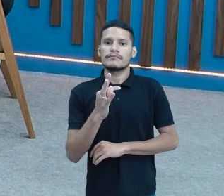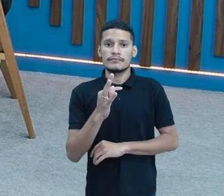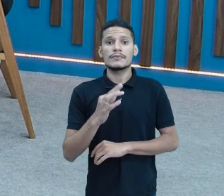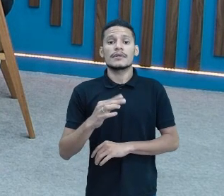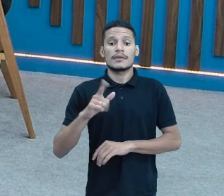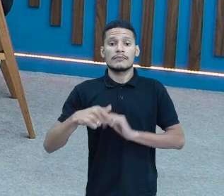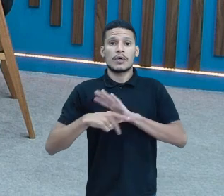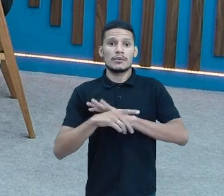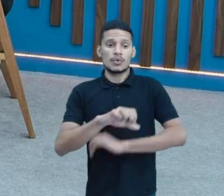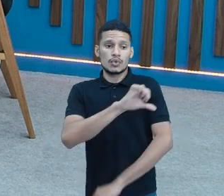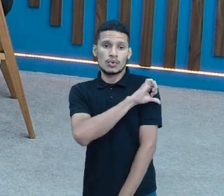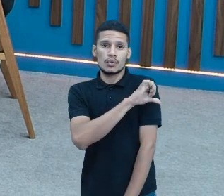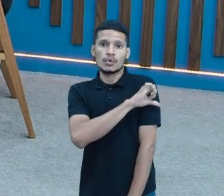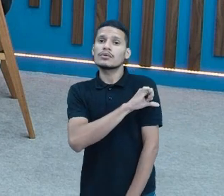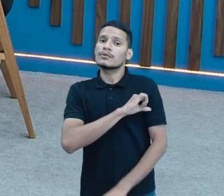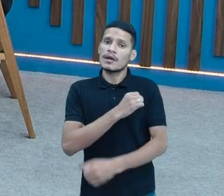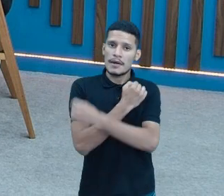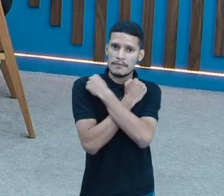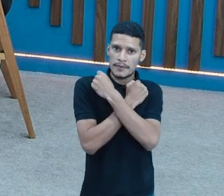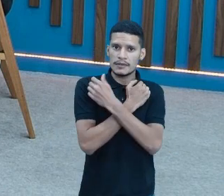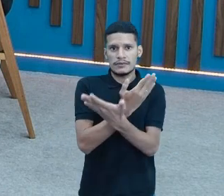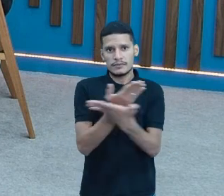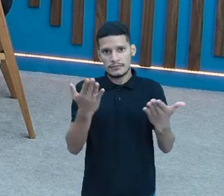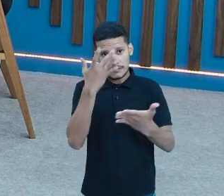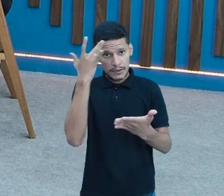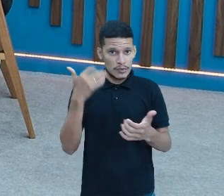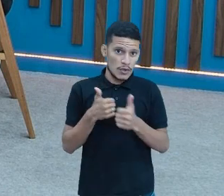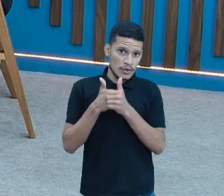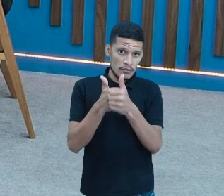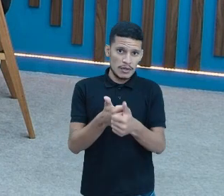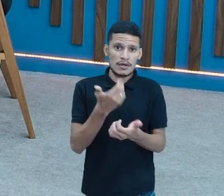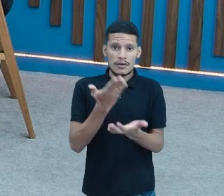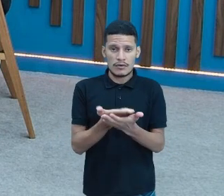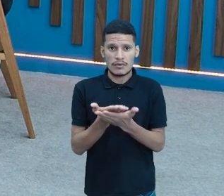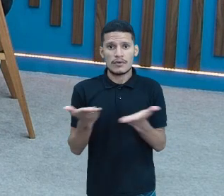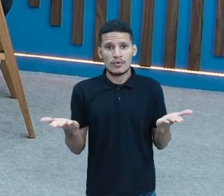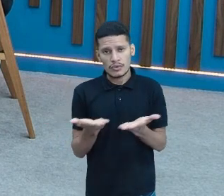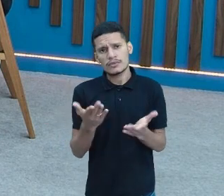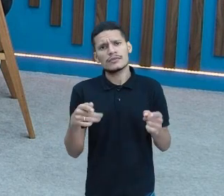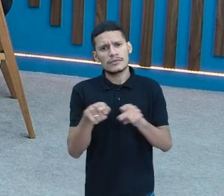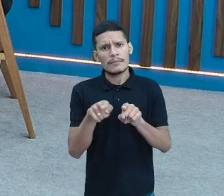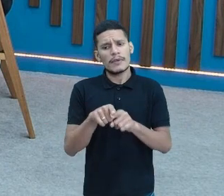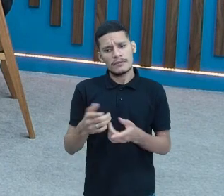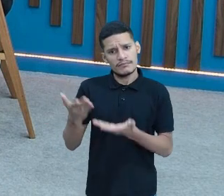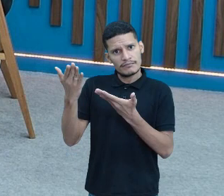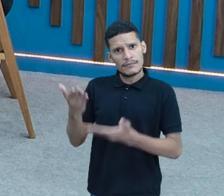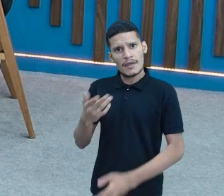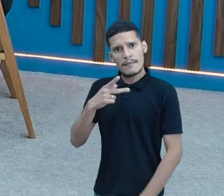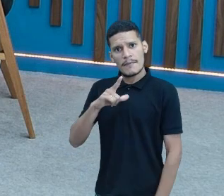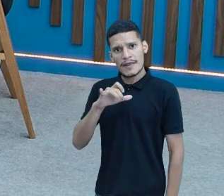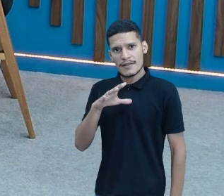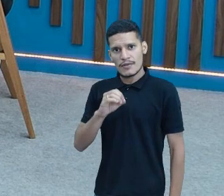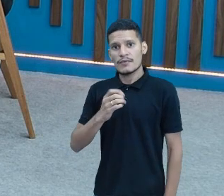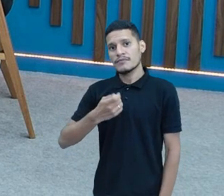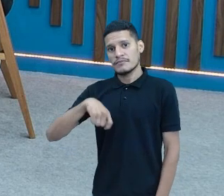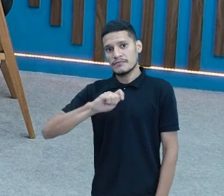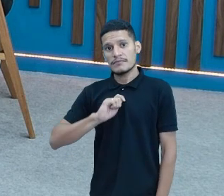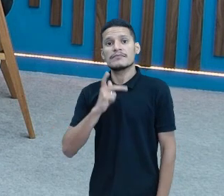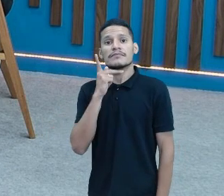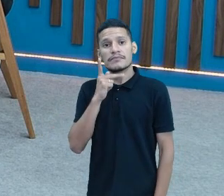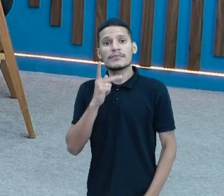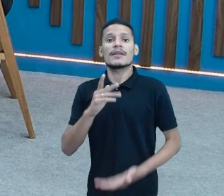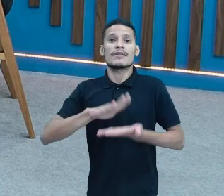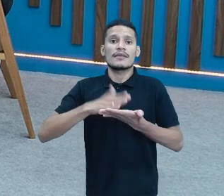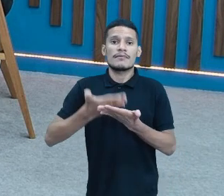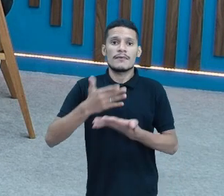9º ano, um abraço a todos e todas que estão nos acompanhando, né? E aí eu quero também saudar o Plínio, o nosso intérprete de Libras que está